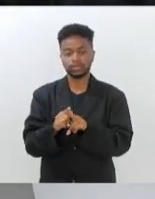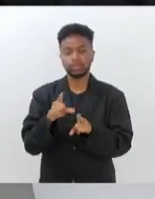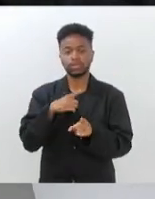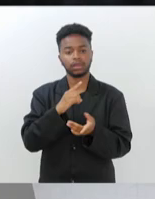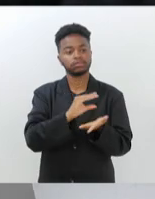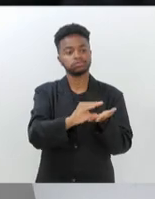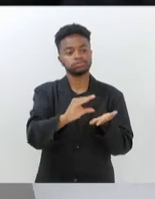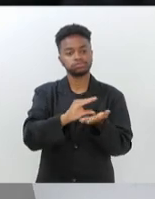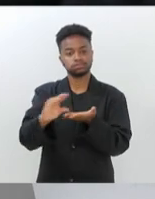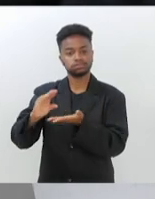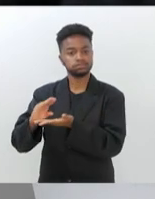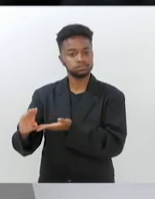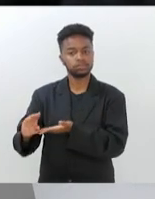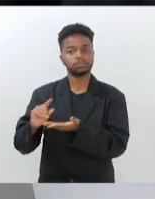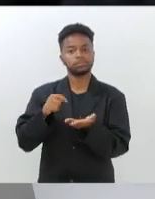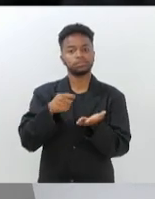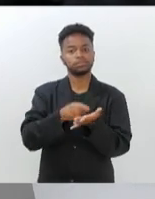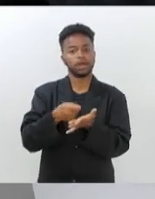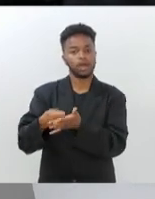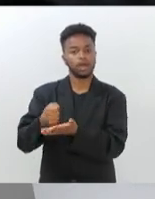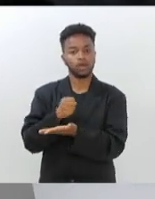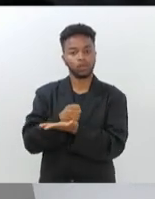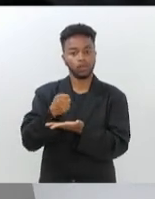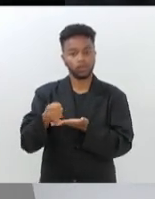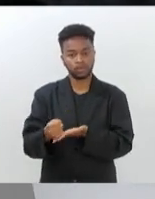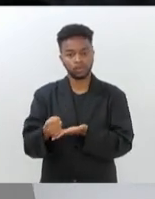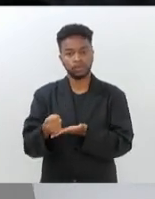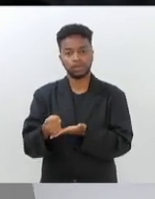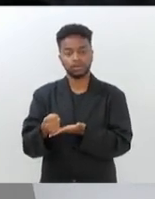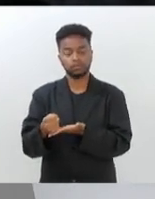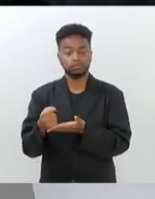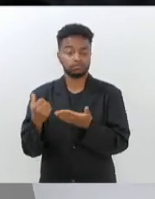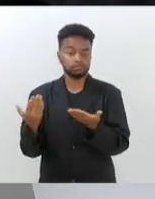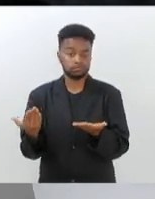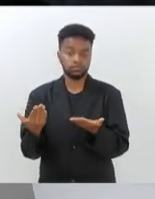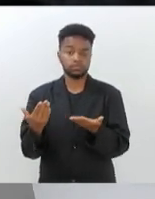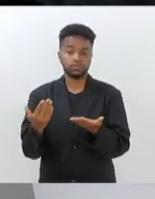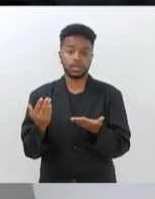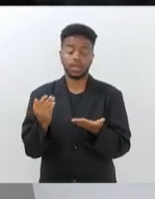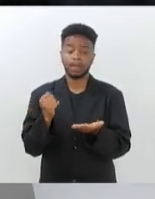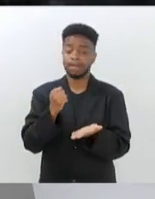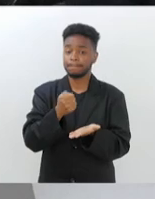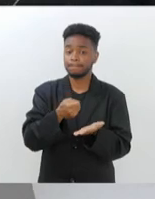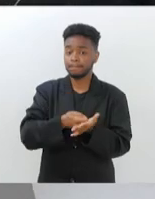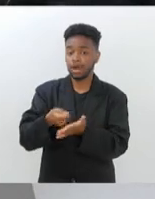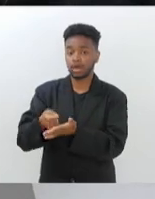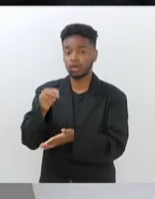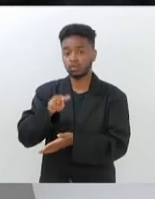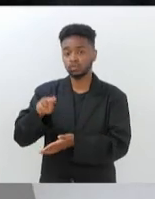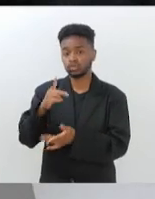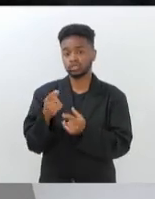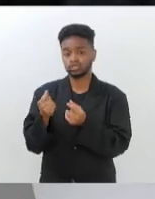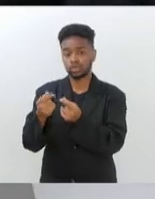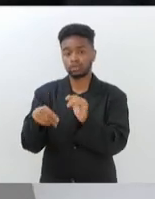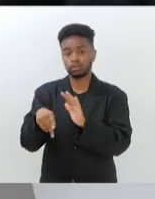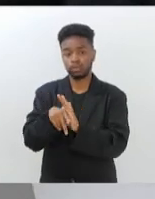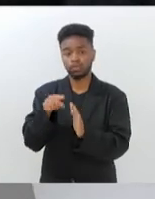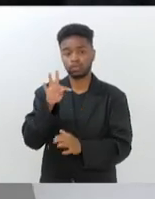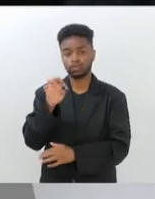recursos para ser custeado esse contrato invariavelmente custeados por recursos do Tesouro